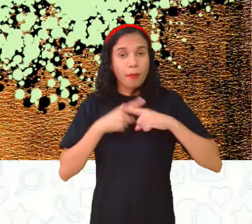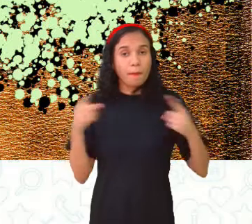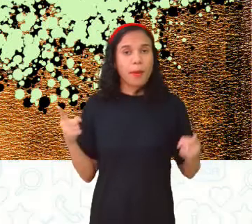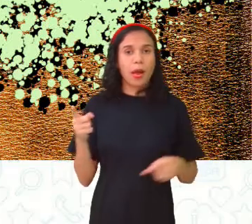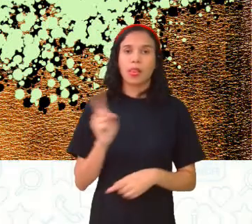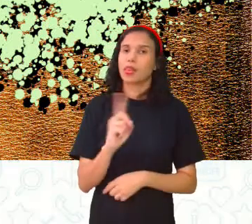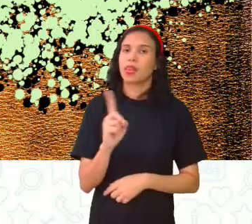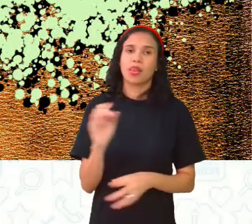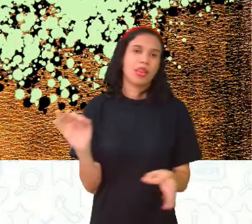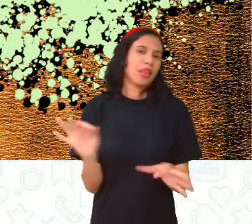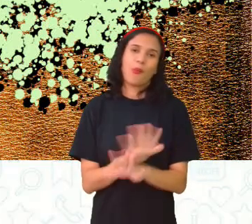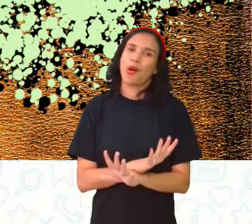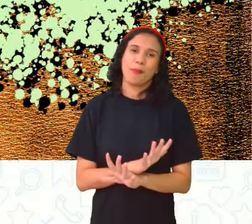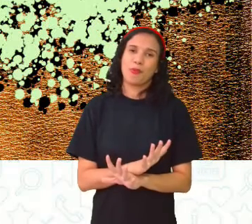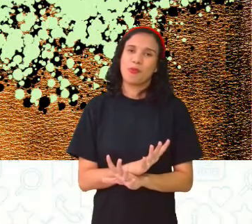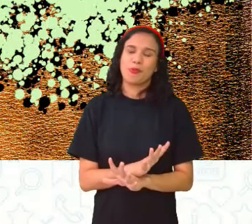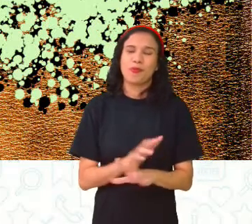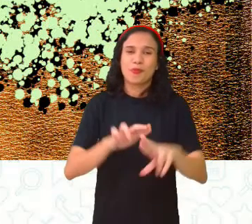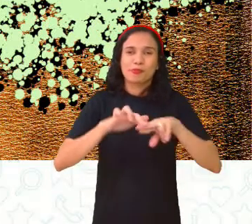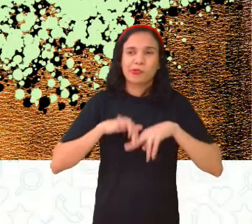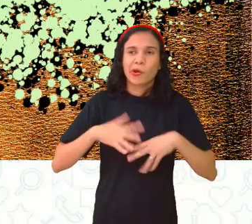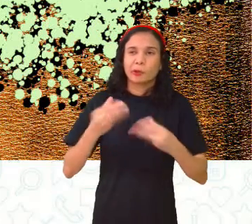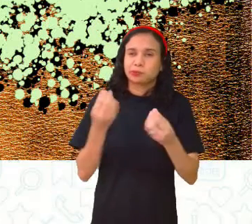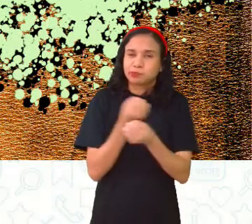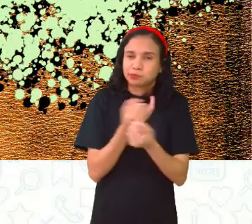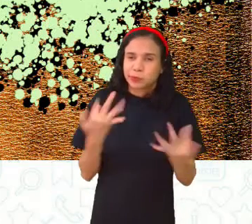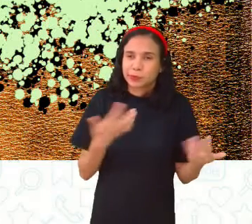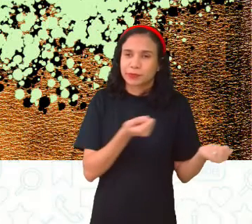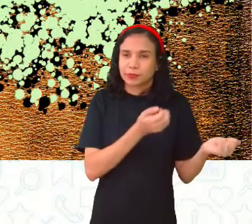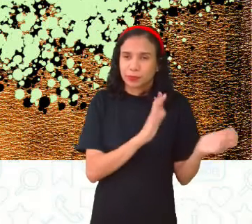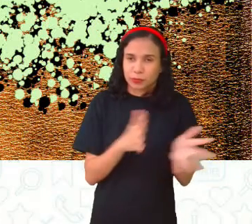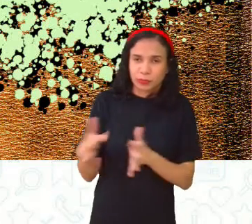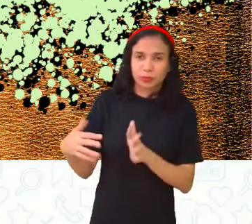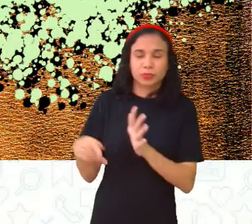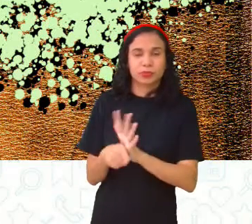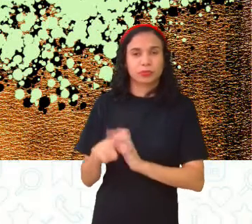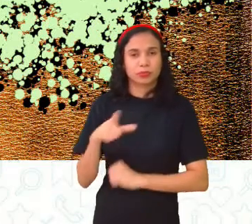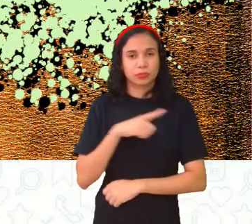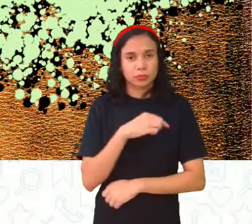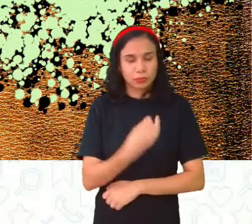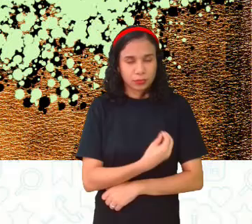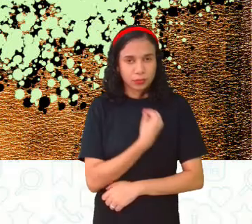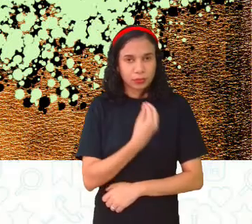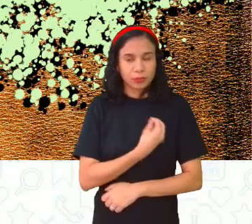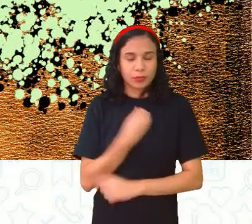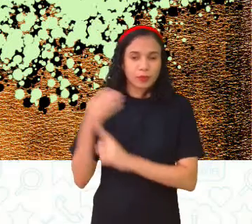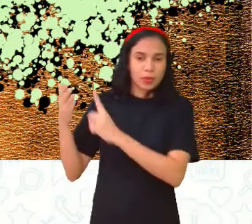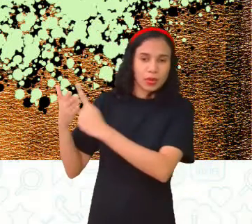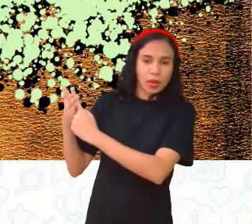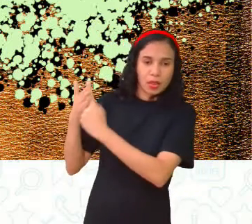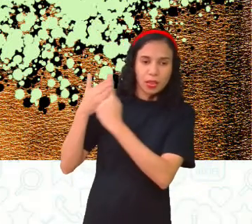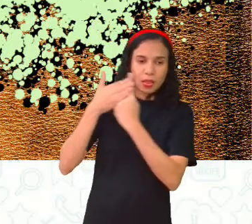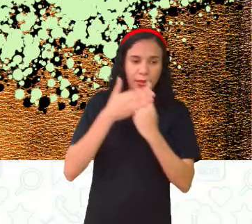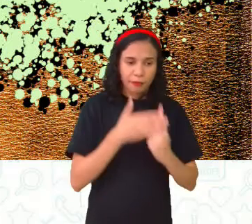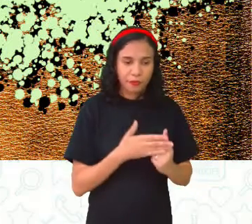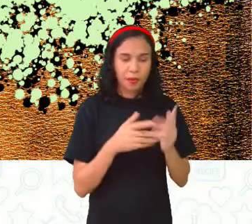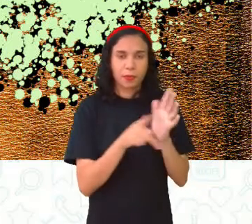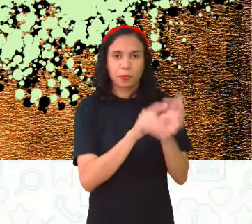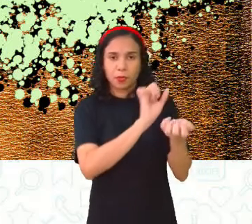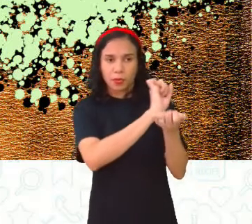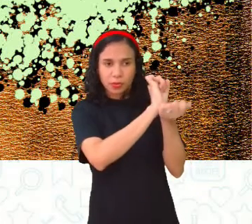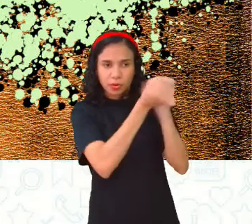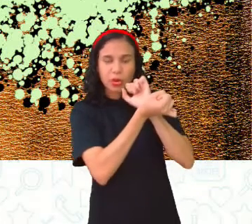não acabou a escravidão. E muitos desse processo aí, né, de tráfico de